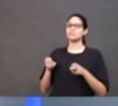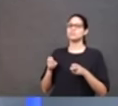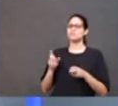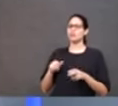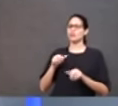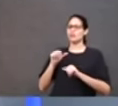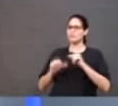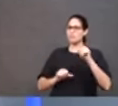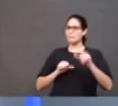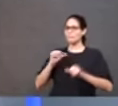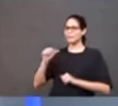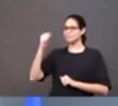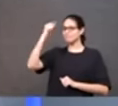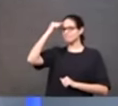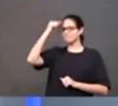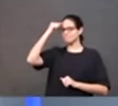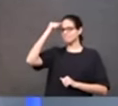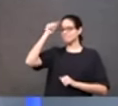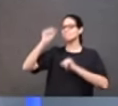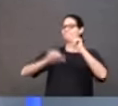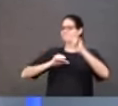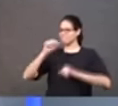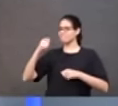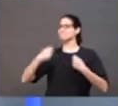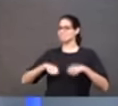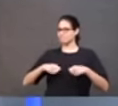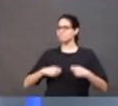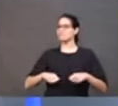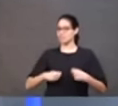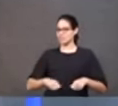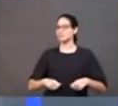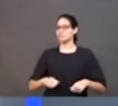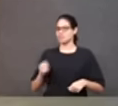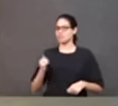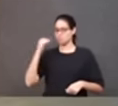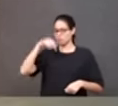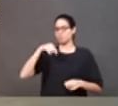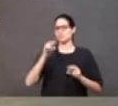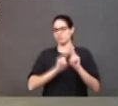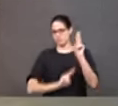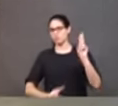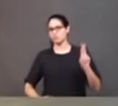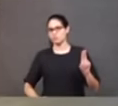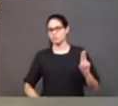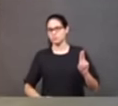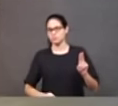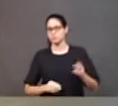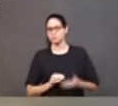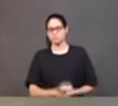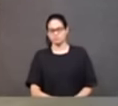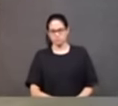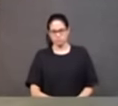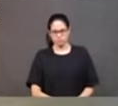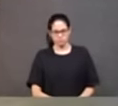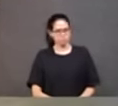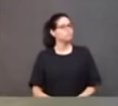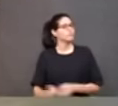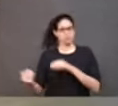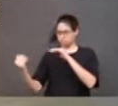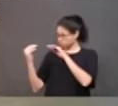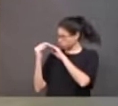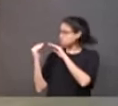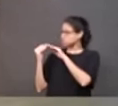de mentalidade importante que nós temos de definir na nossa universidade. Professor Valder. Você tem toda a razão.